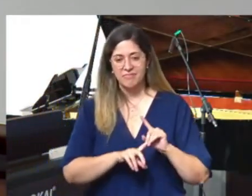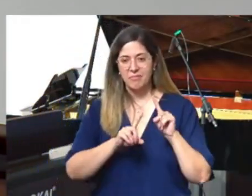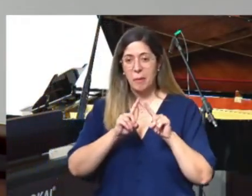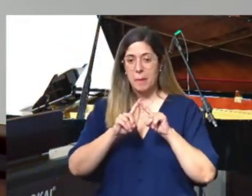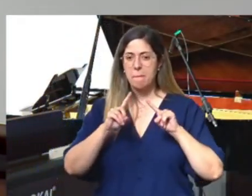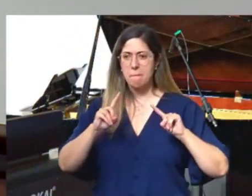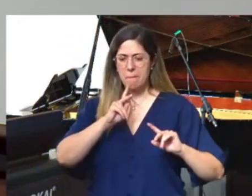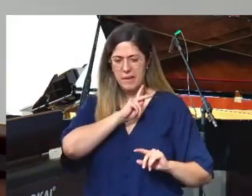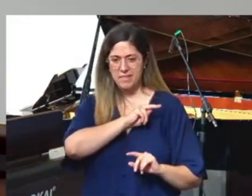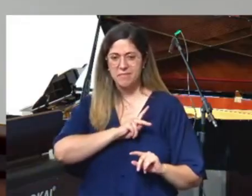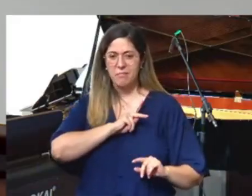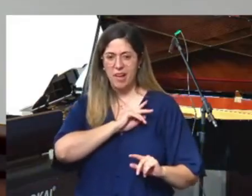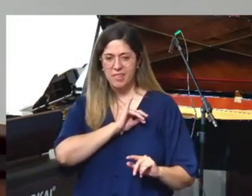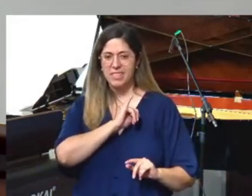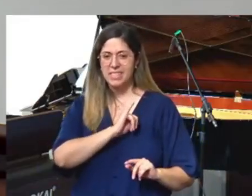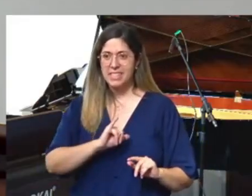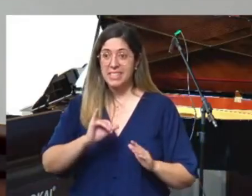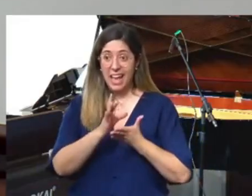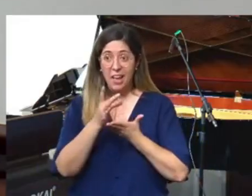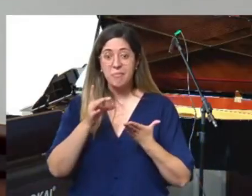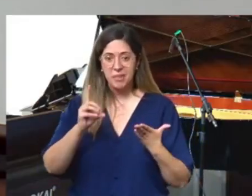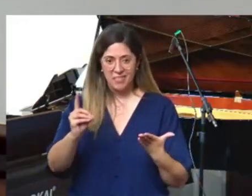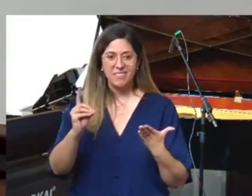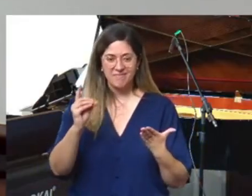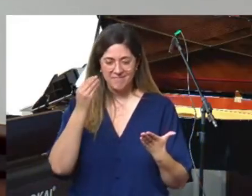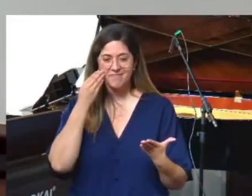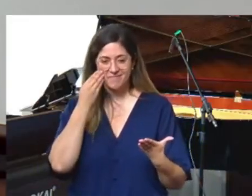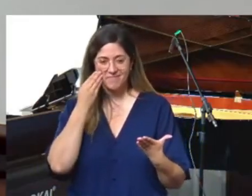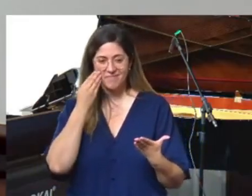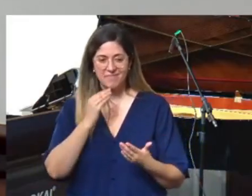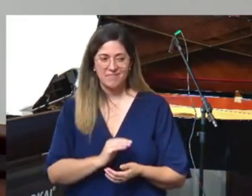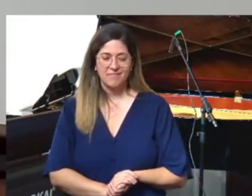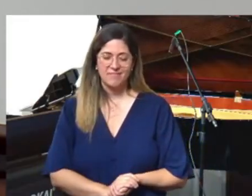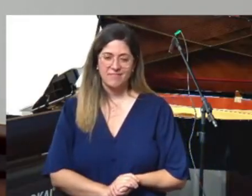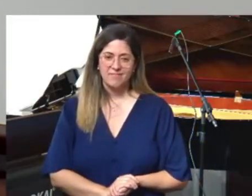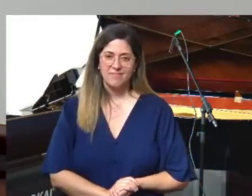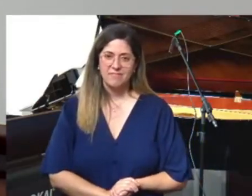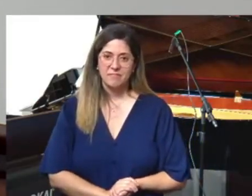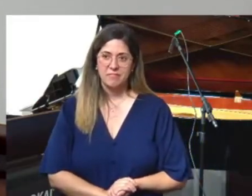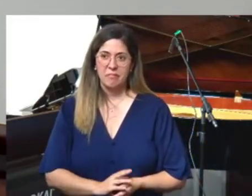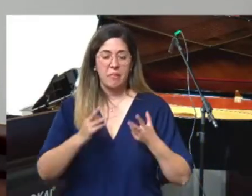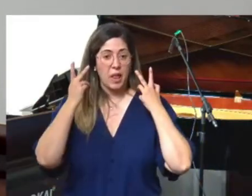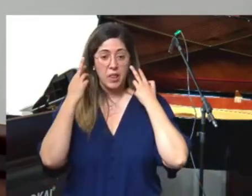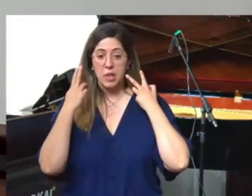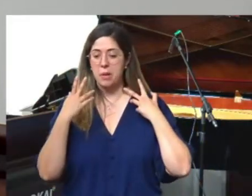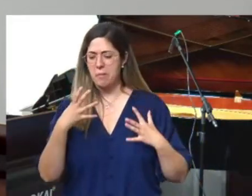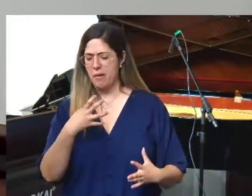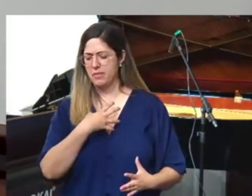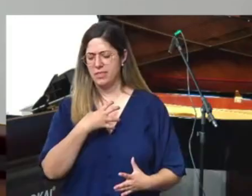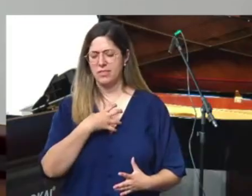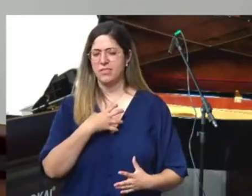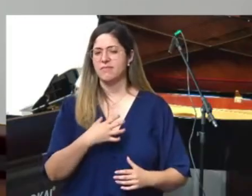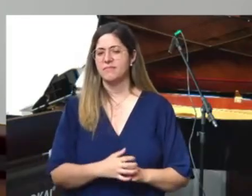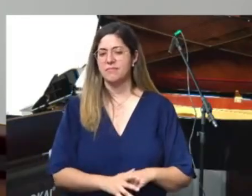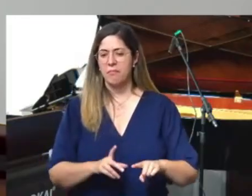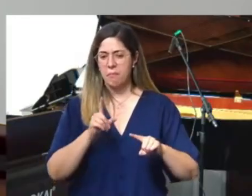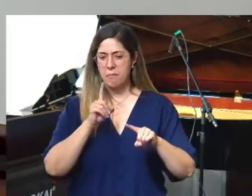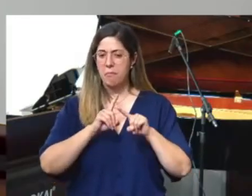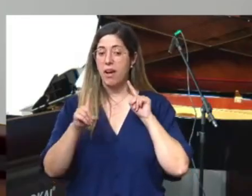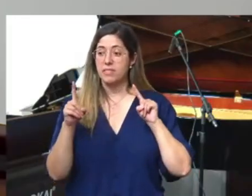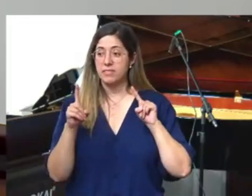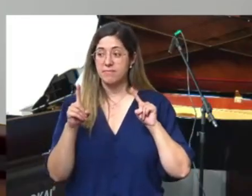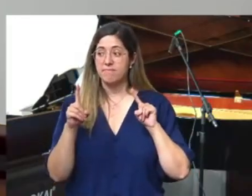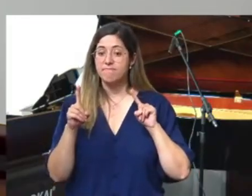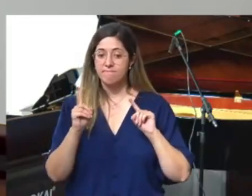eis aqui a palavra de Deus, que muitas vezes não será confortável de ser ouvida, mas é a palavra